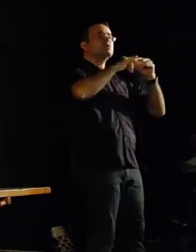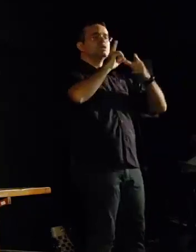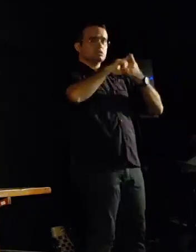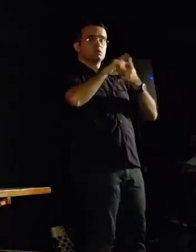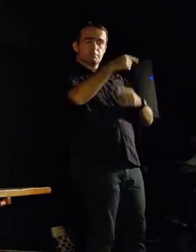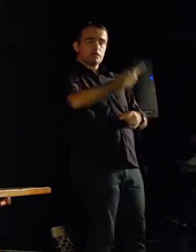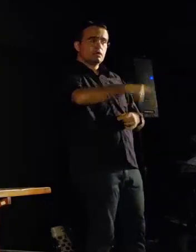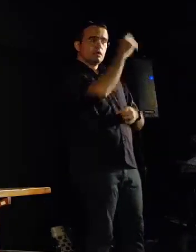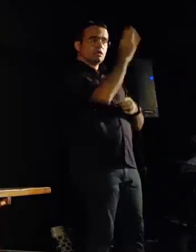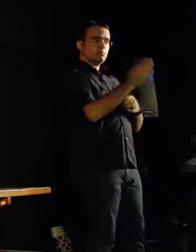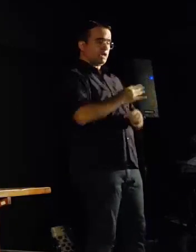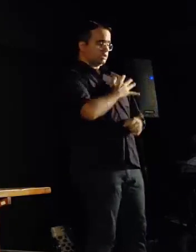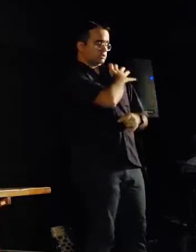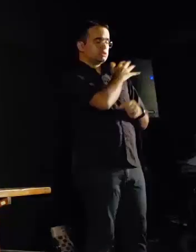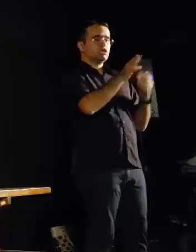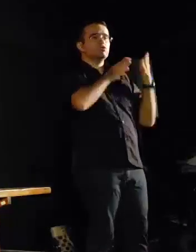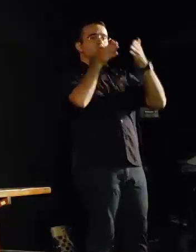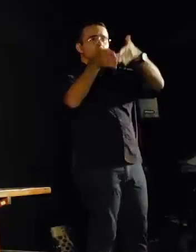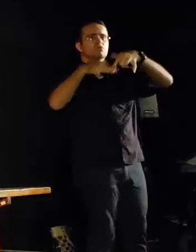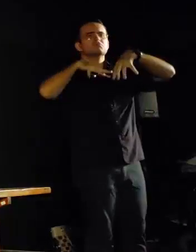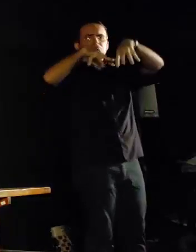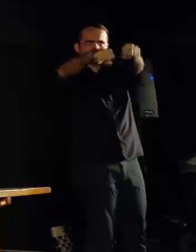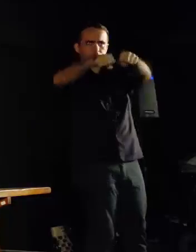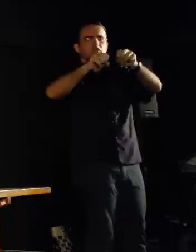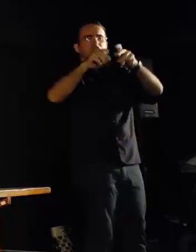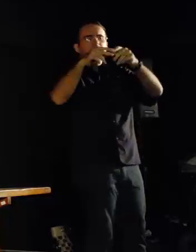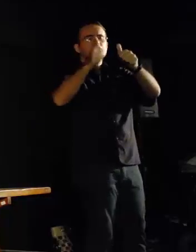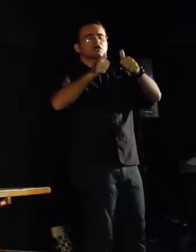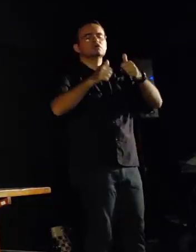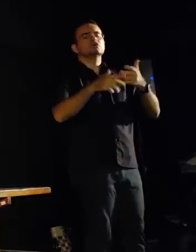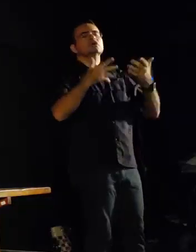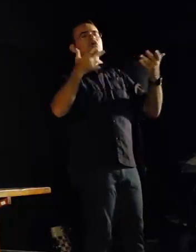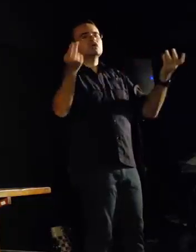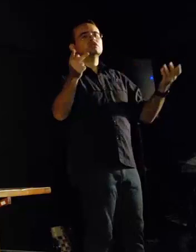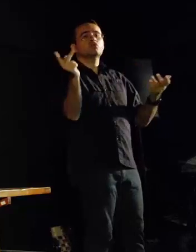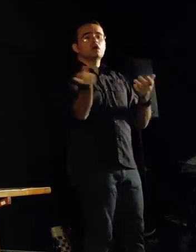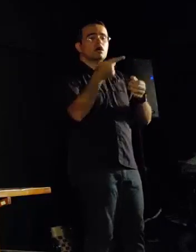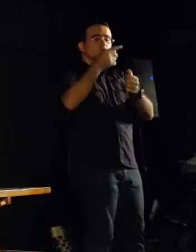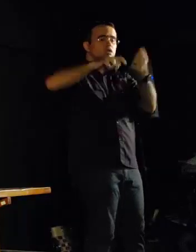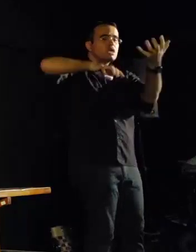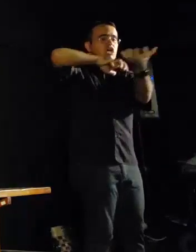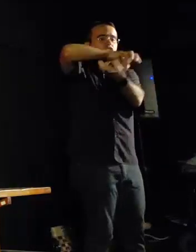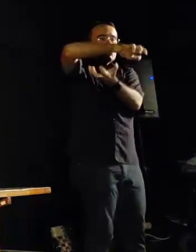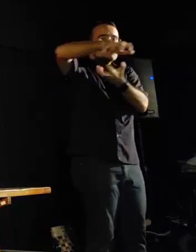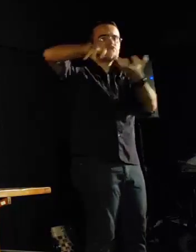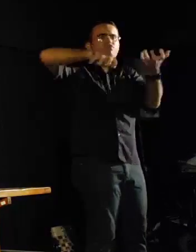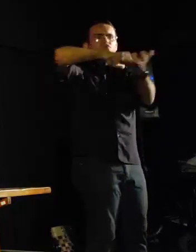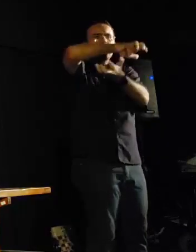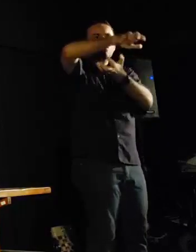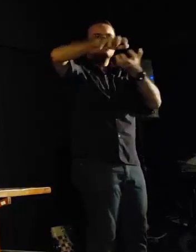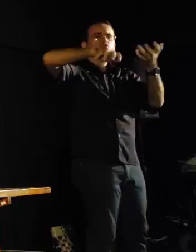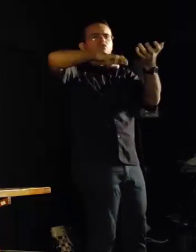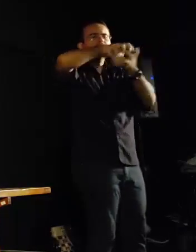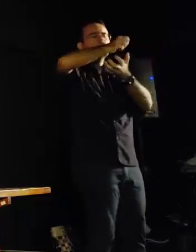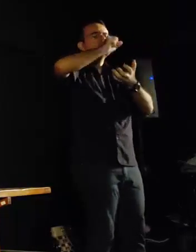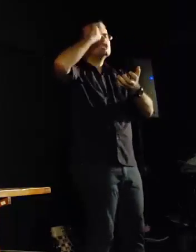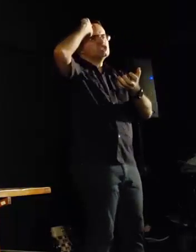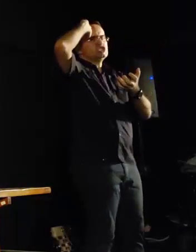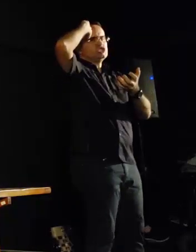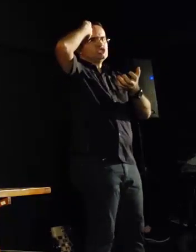brasileiras. Vocês sabem, mas no Haiti houve a primeira revolução de antigos